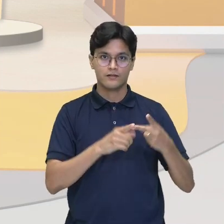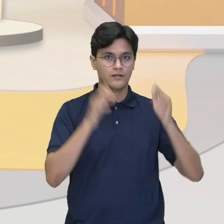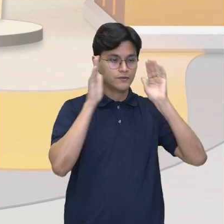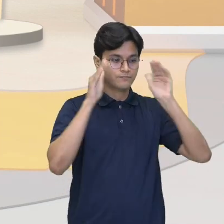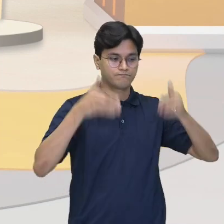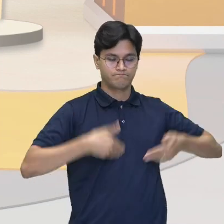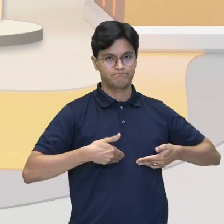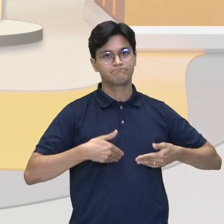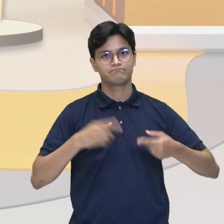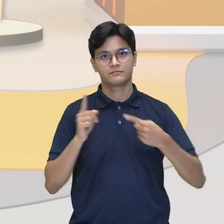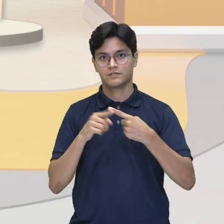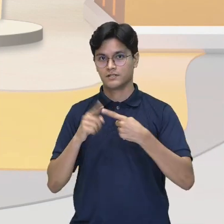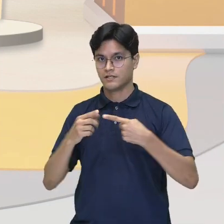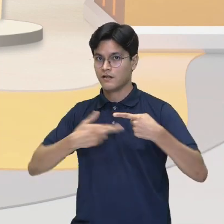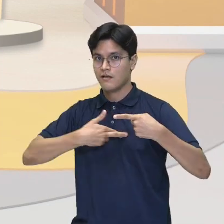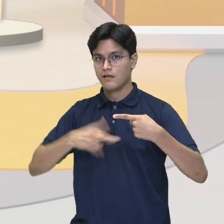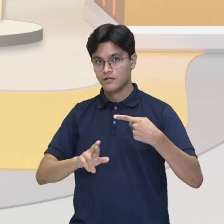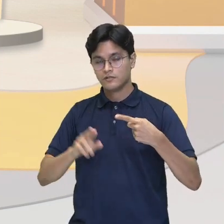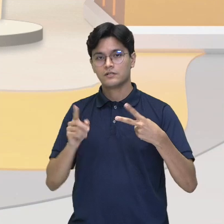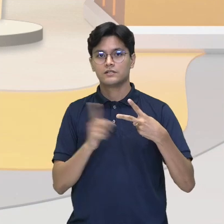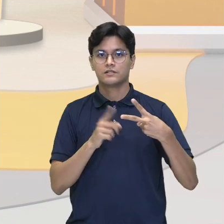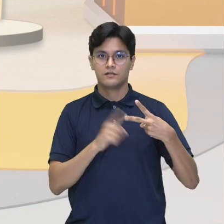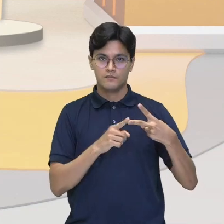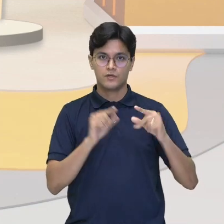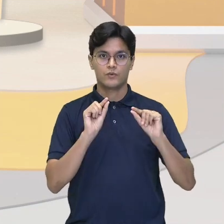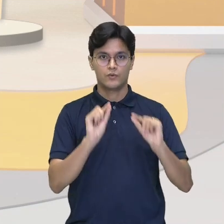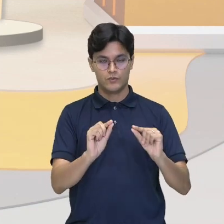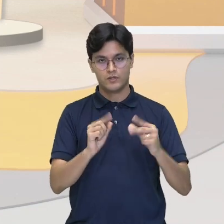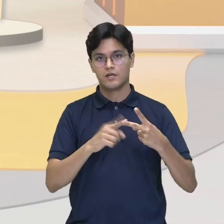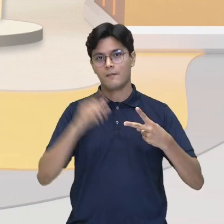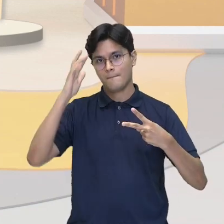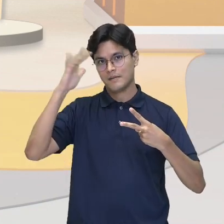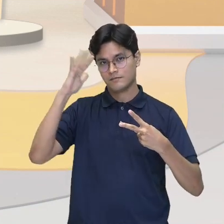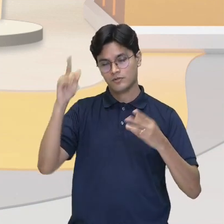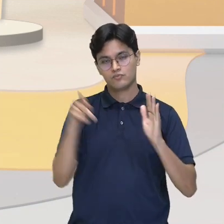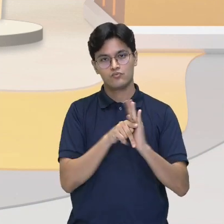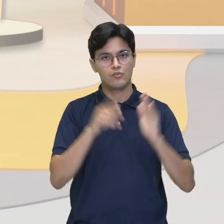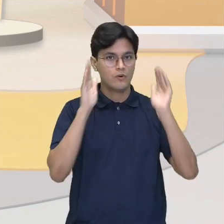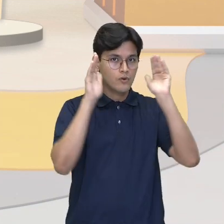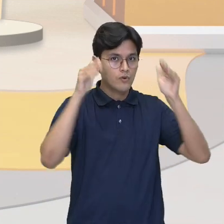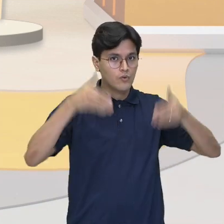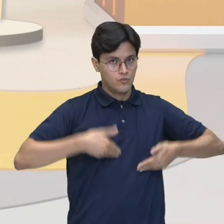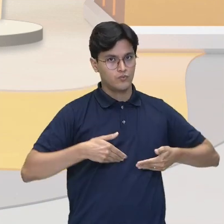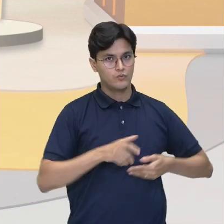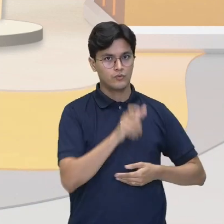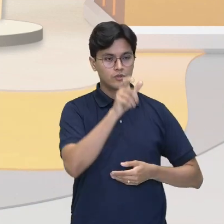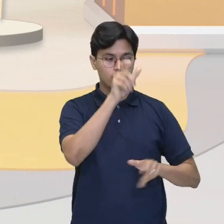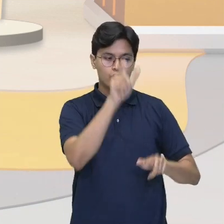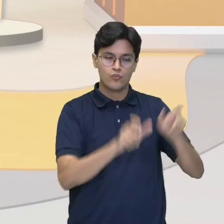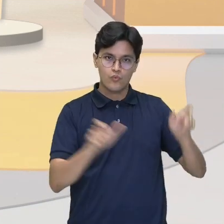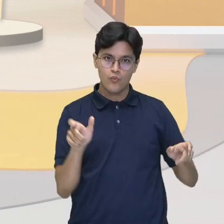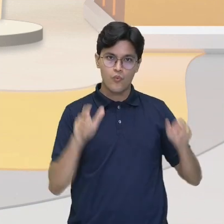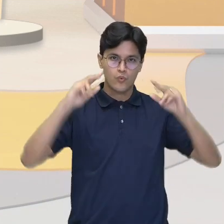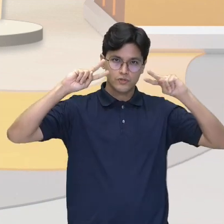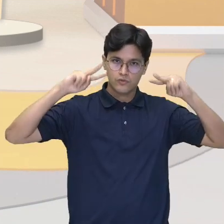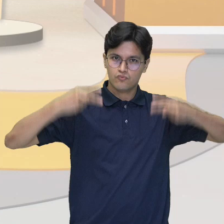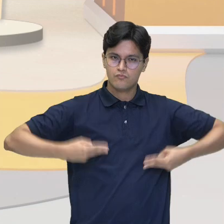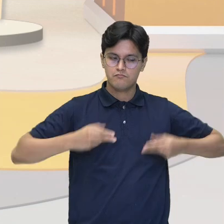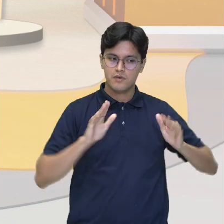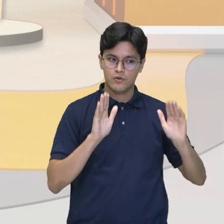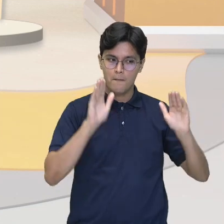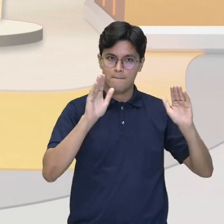também essa diferença com o pensamento antropocentrista, em que o homem é o centro do universo, certo? Então,